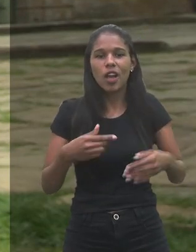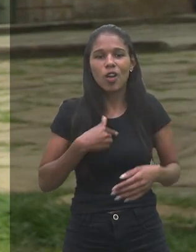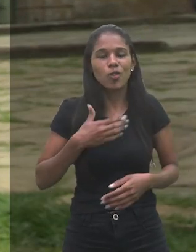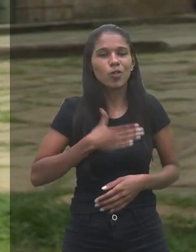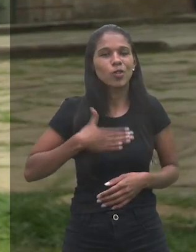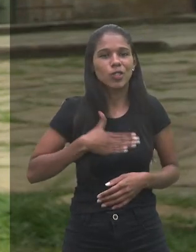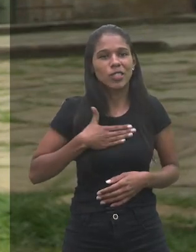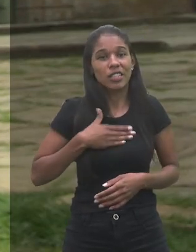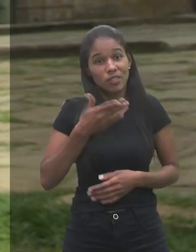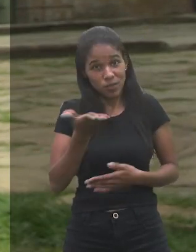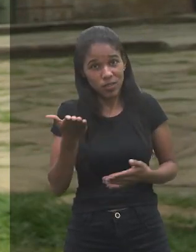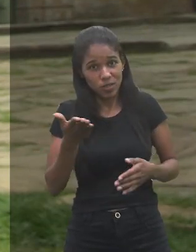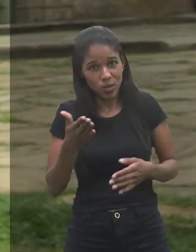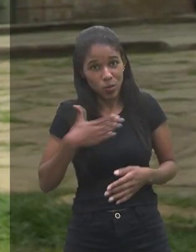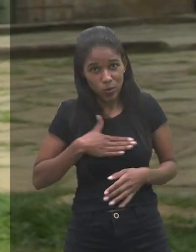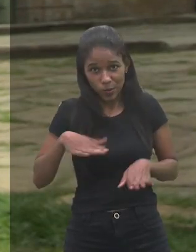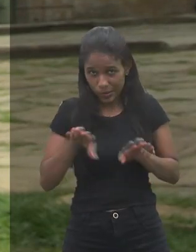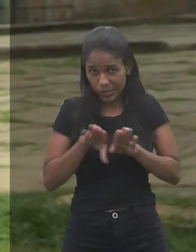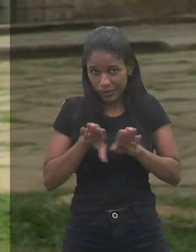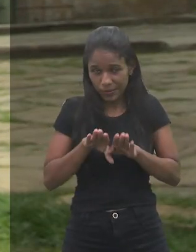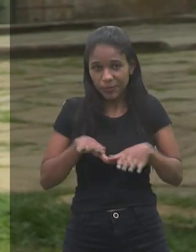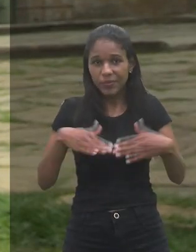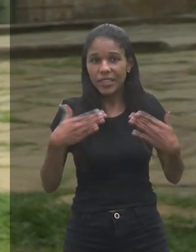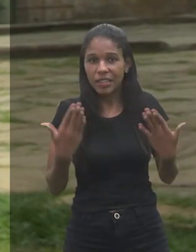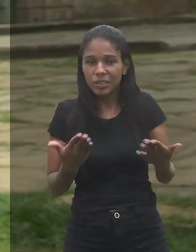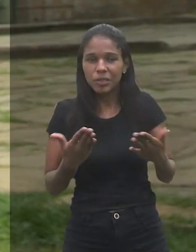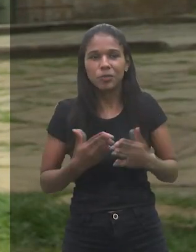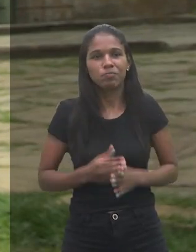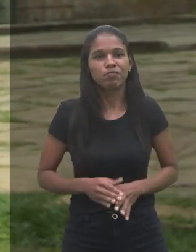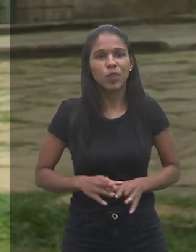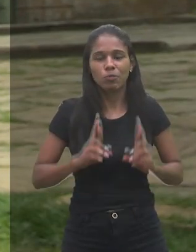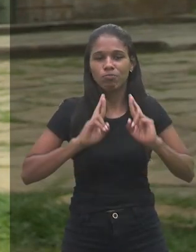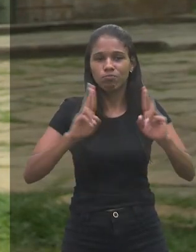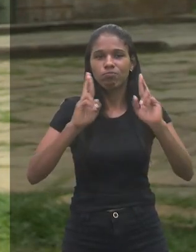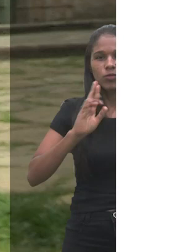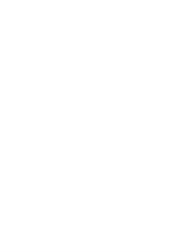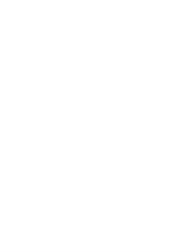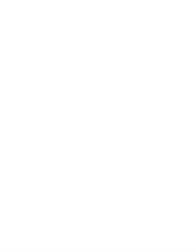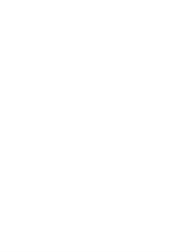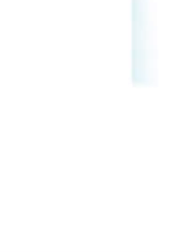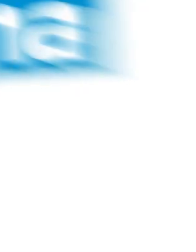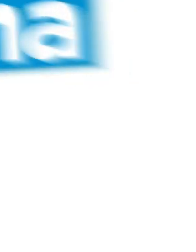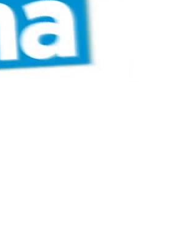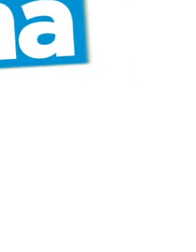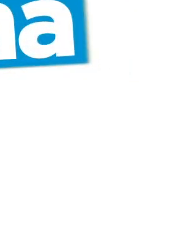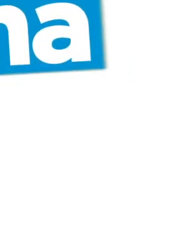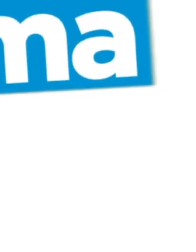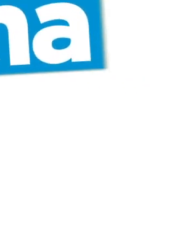E você? Então, fique bem e até a próxima aula.